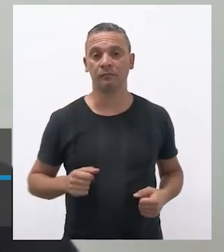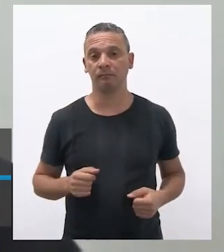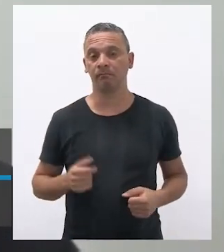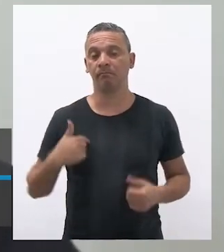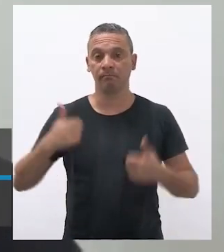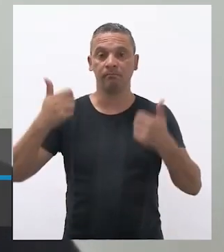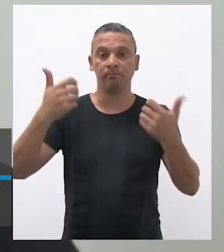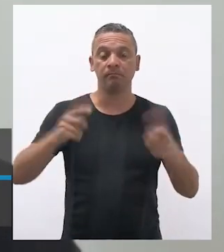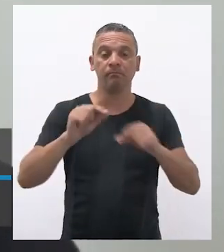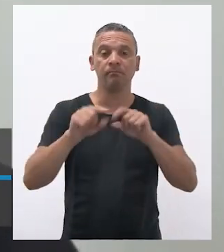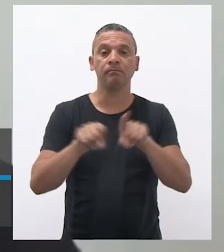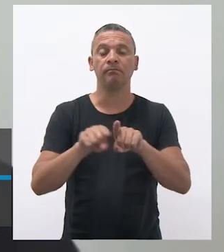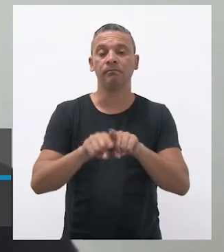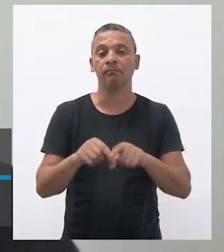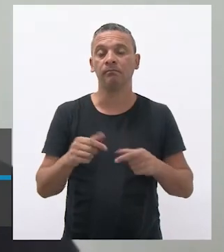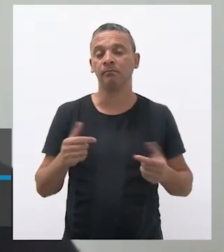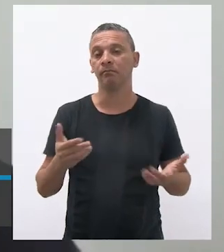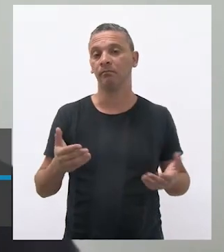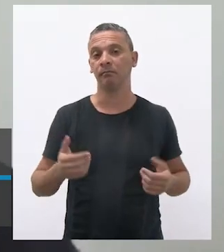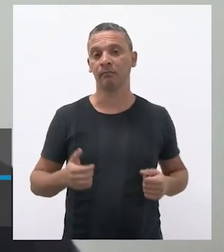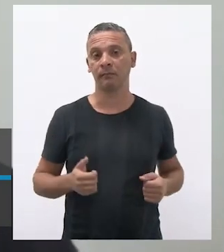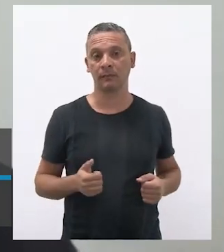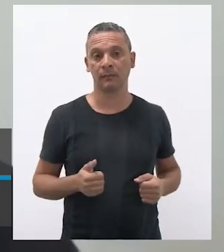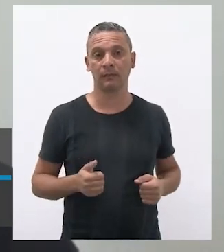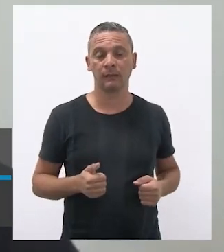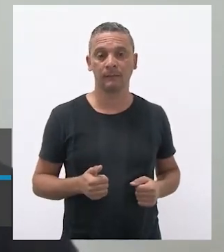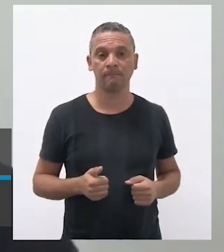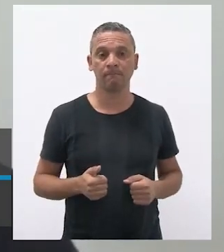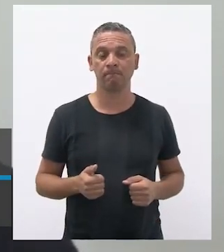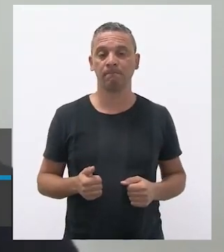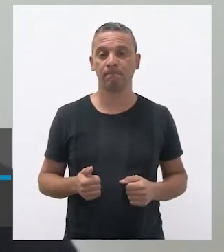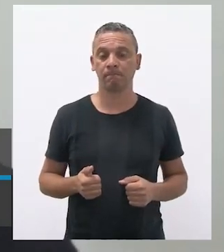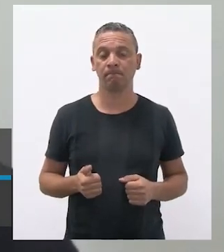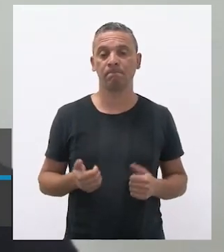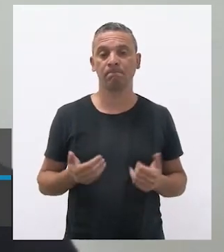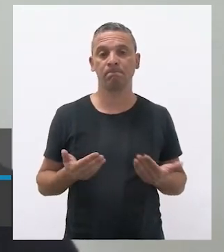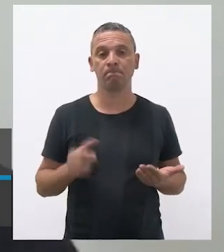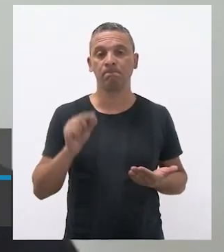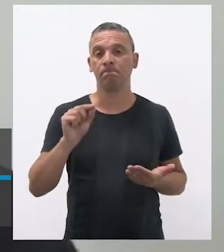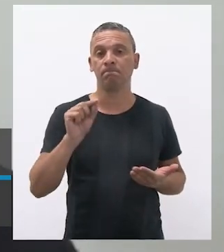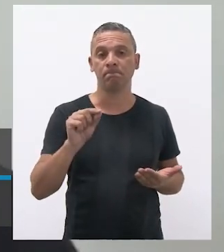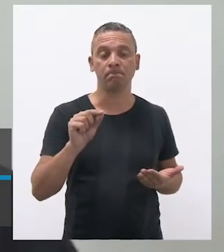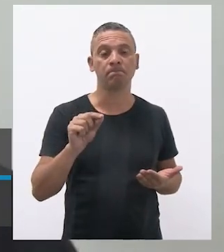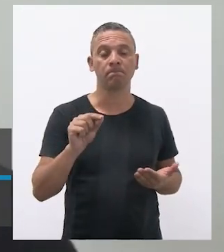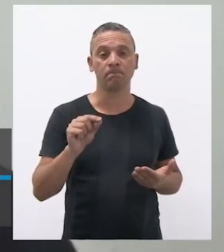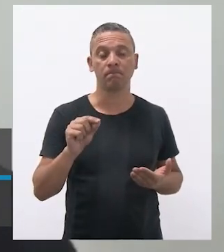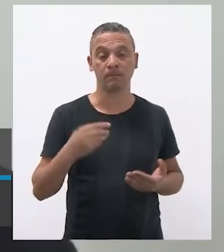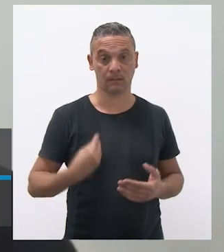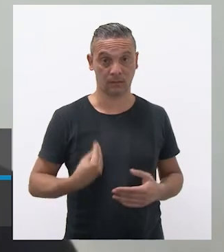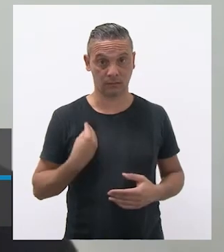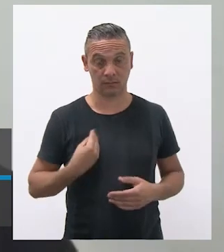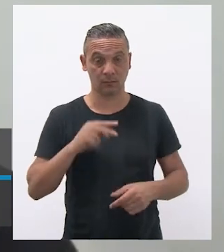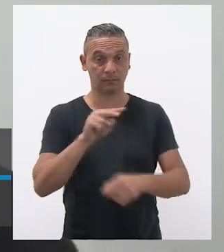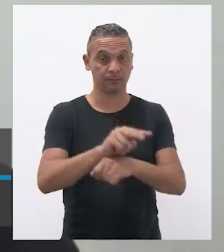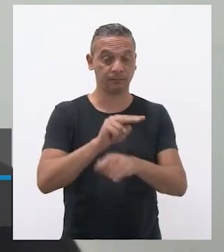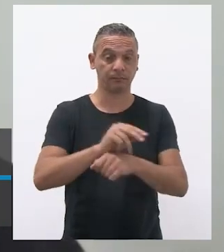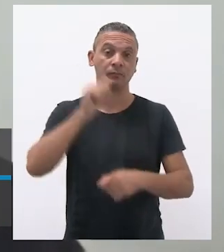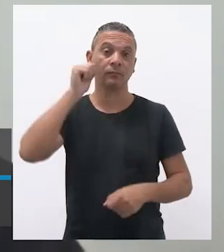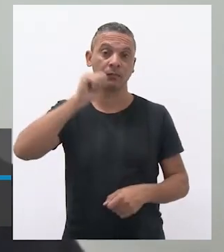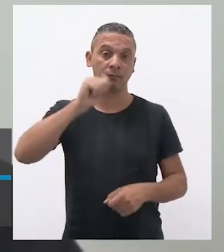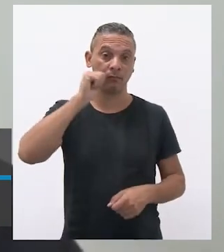nesse caso, a violência perpetrada pelo Estado seria aquela violência que é prevista tanto em legislações discriminatórias,